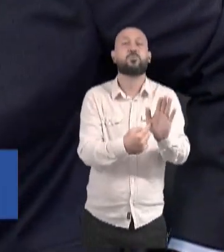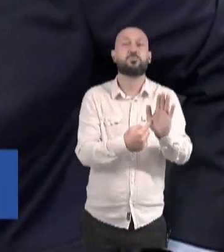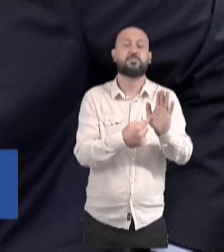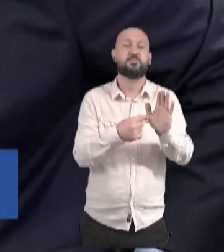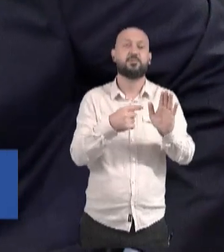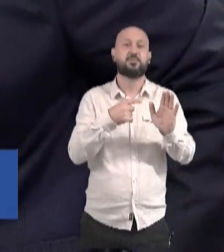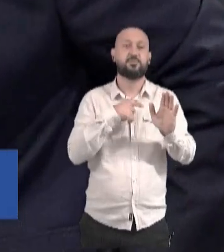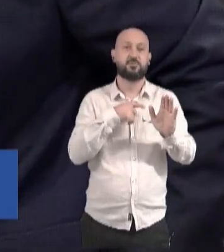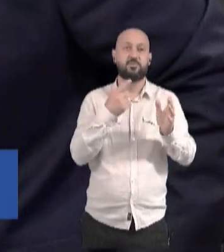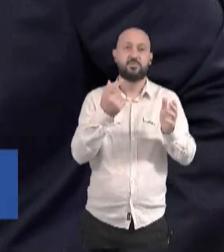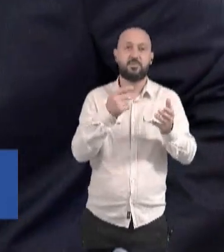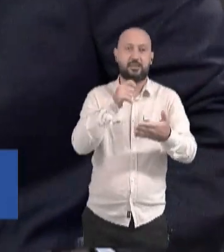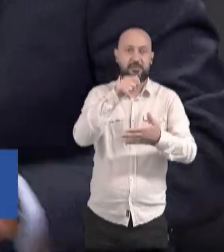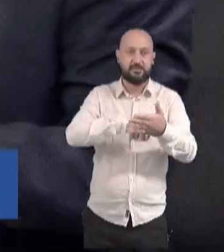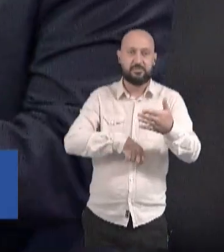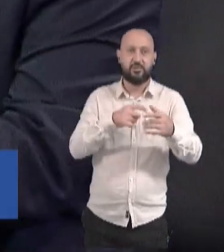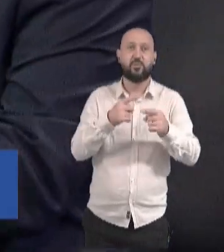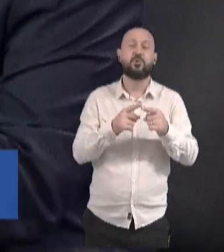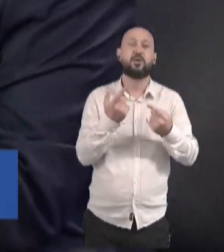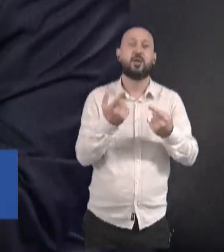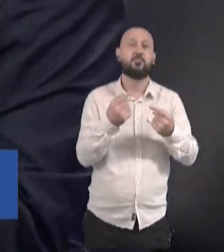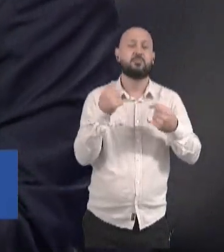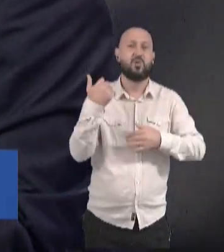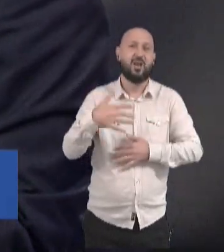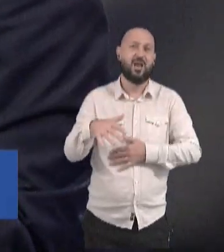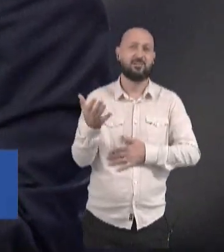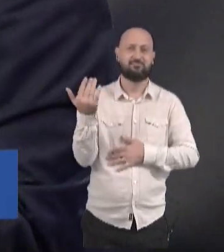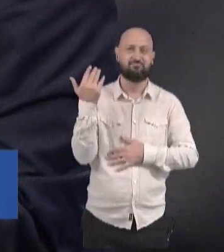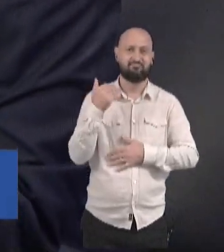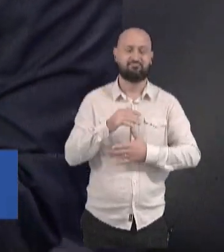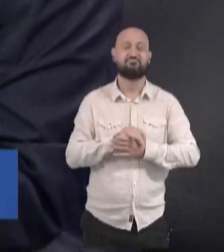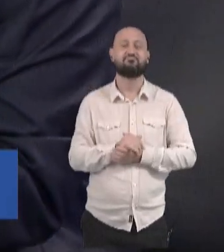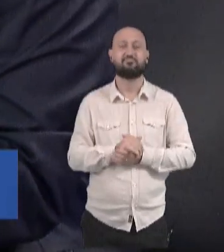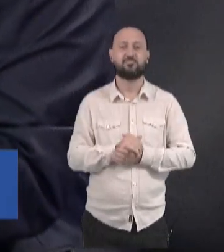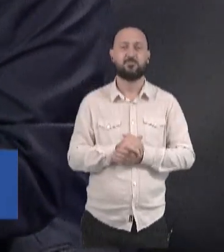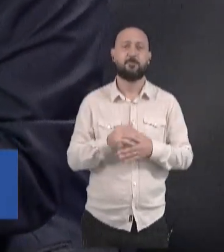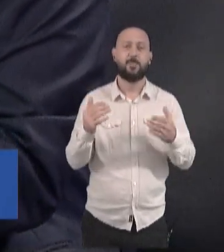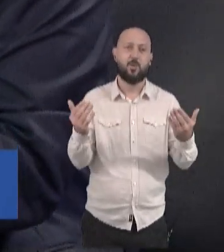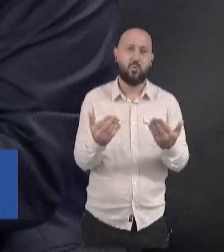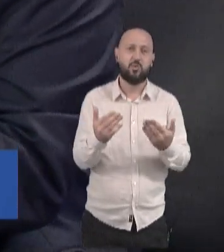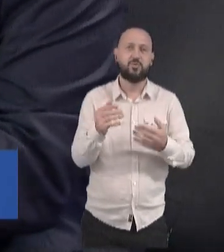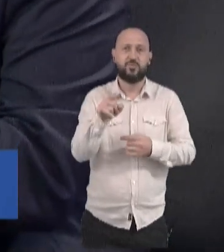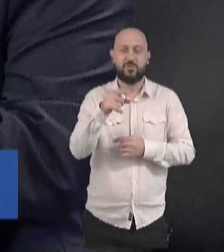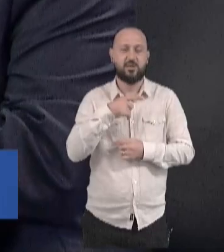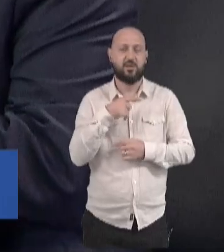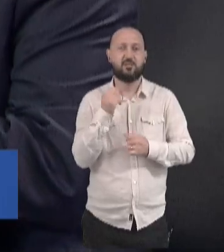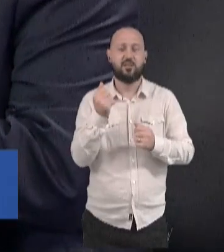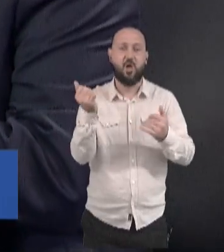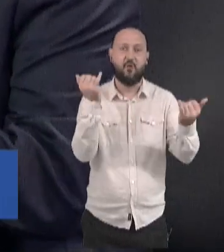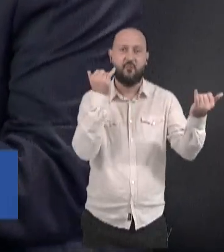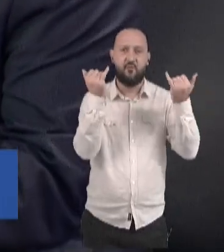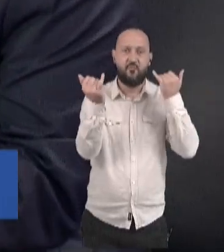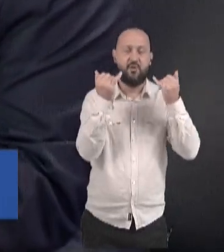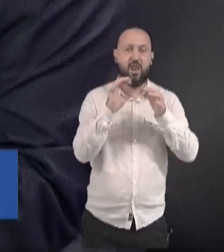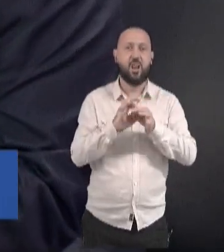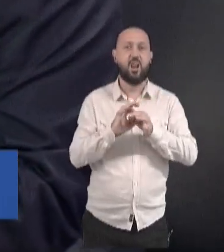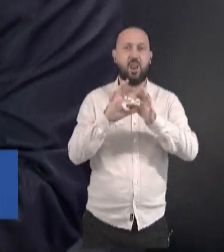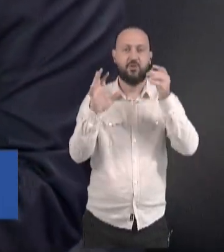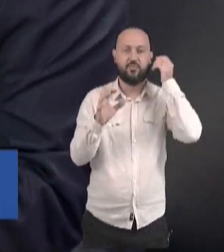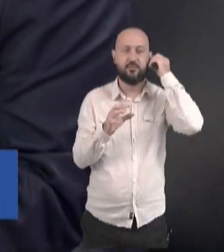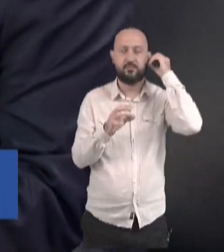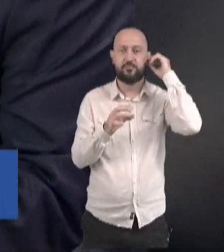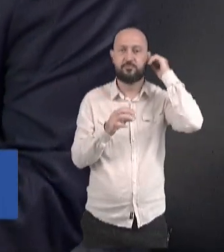mostrar que tinha aquela assinatura, porque era tudo muito caro. Hoje você tem a informação